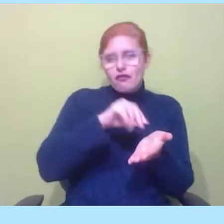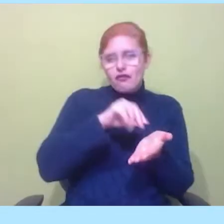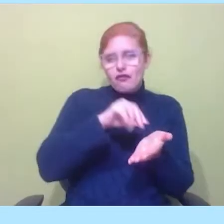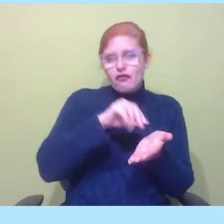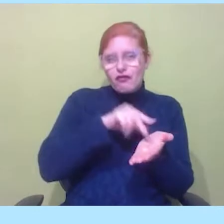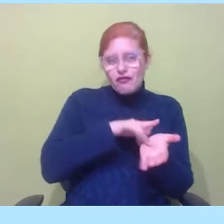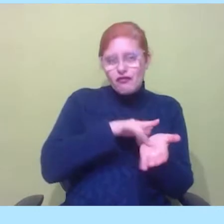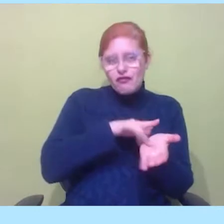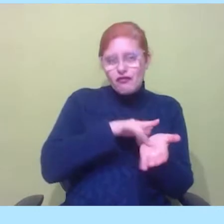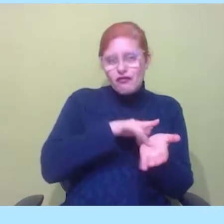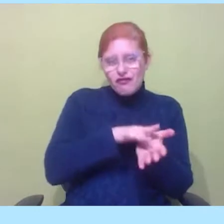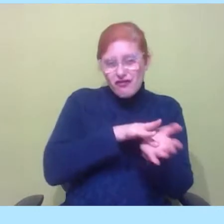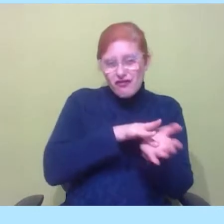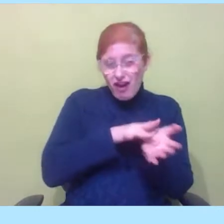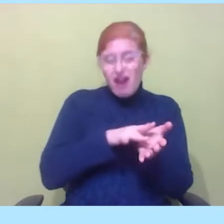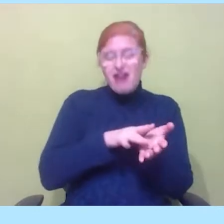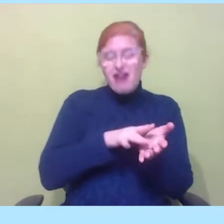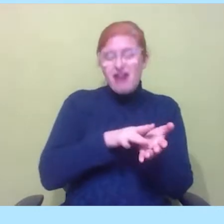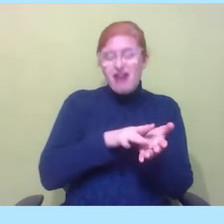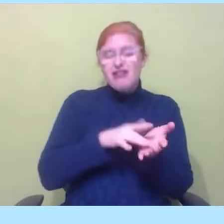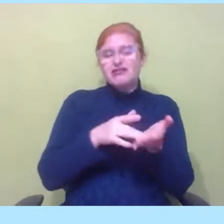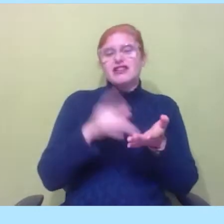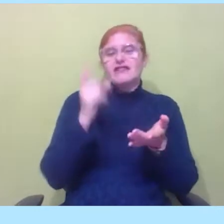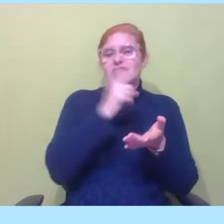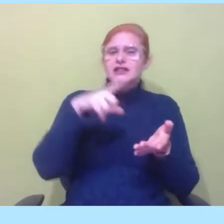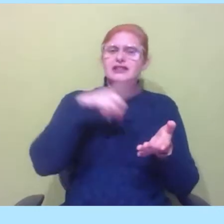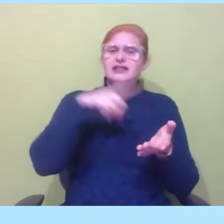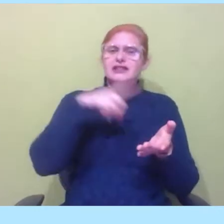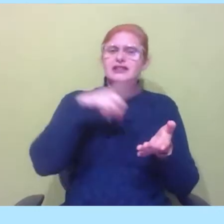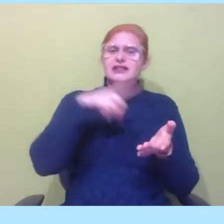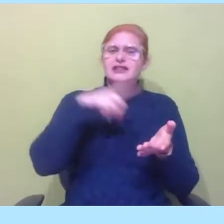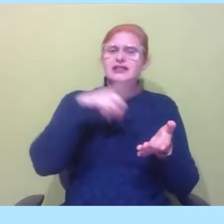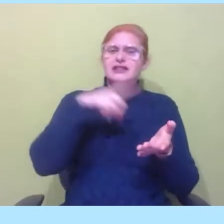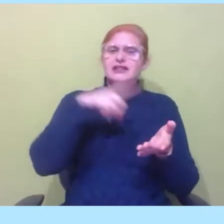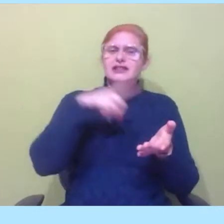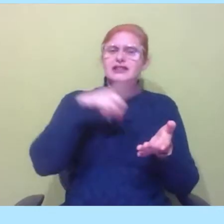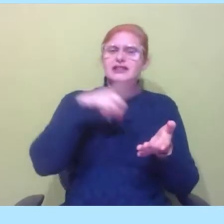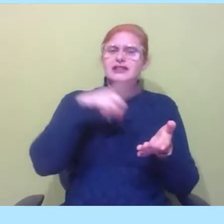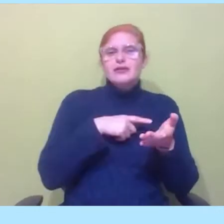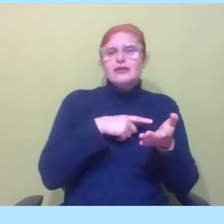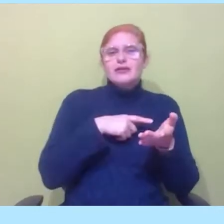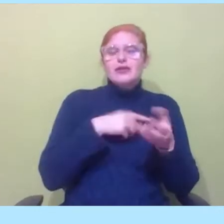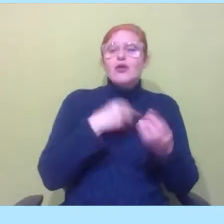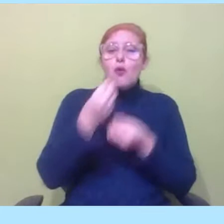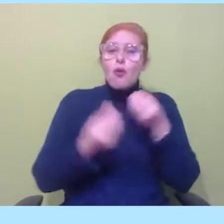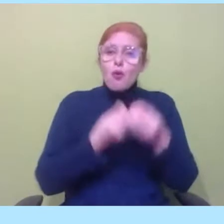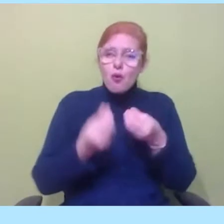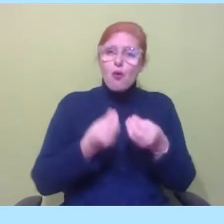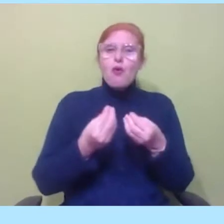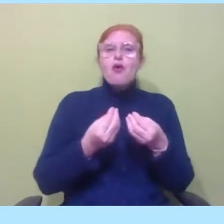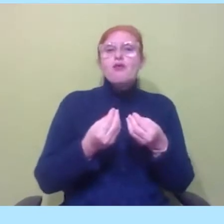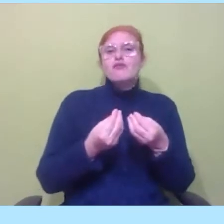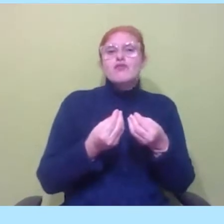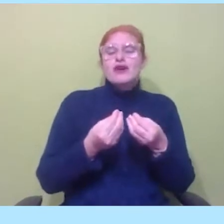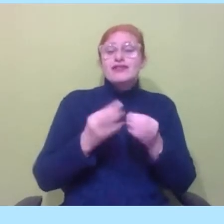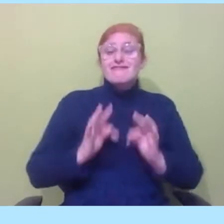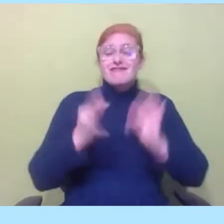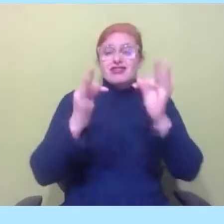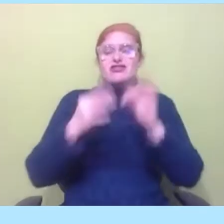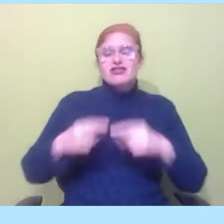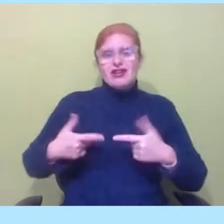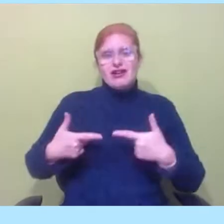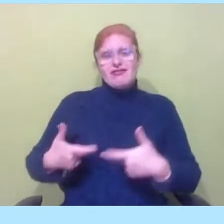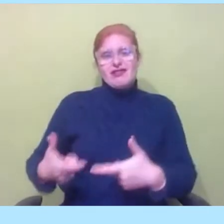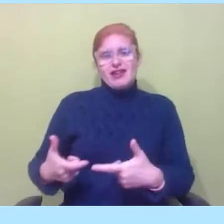existe no trato de uma tecnologia de guerra, e que é uma tecnologia feudal ainda, né, quando a